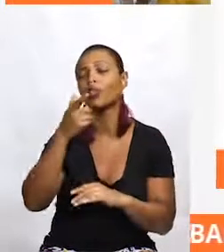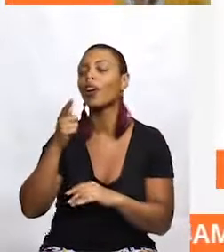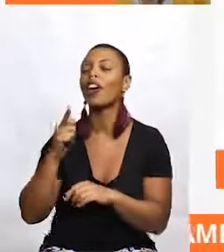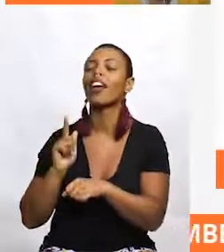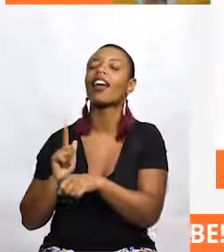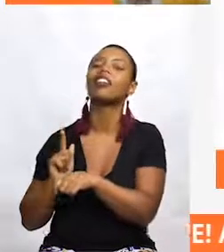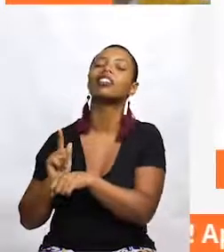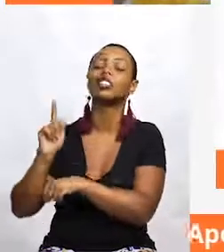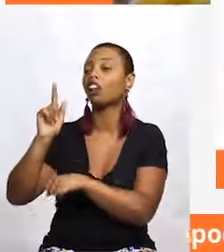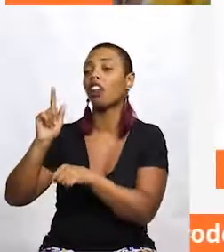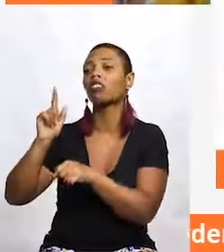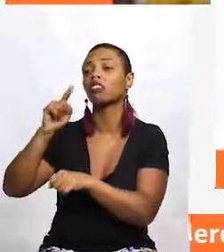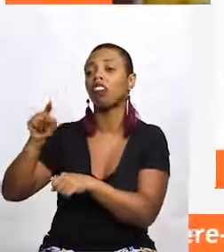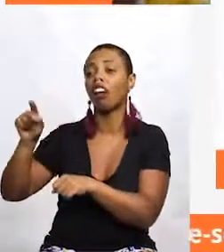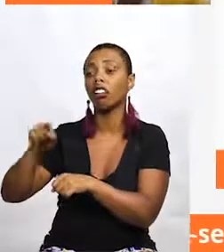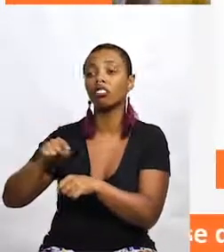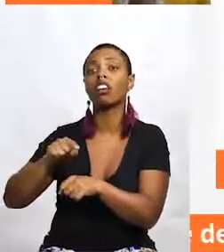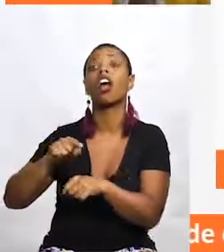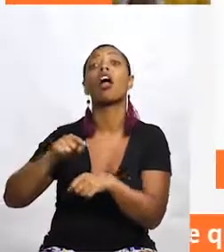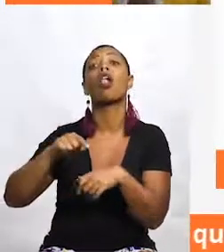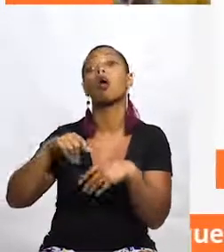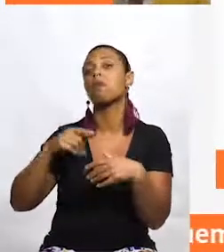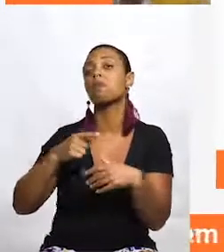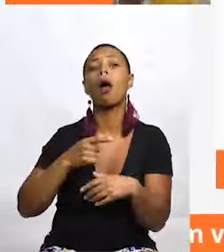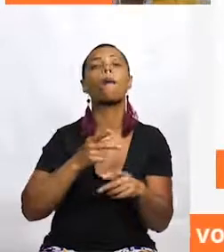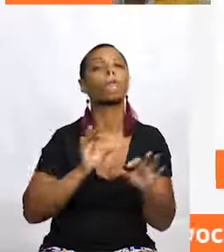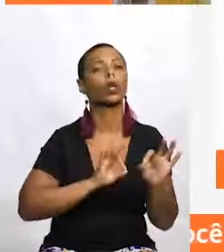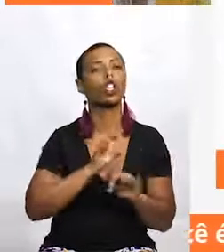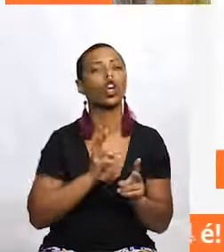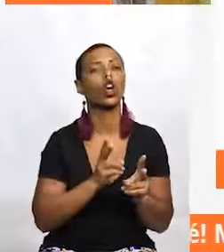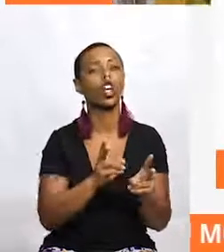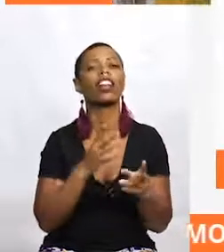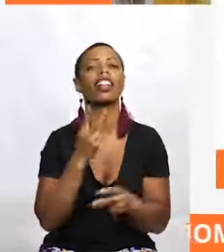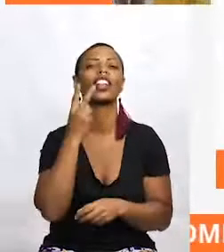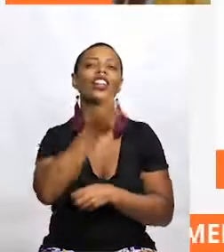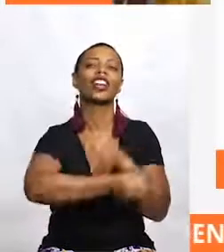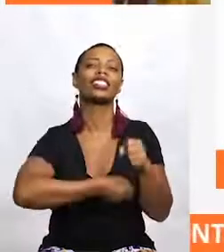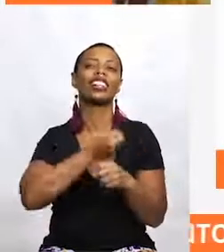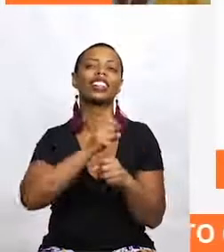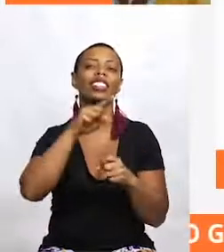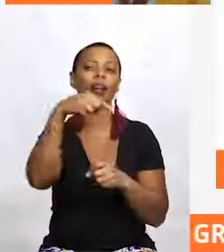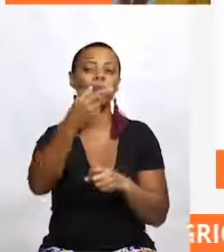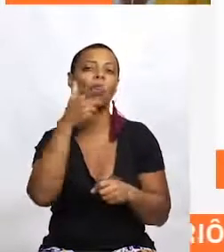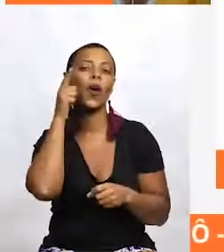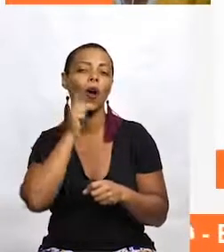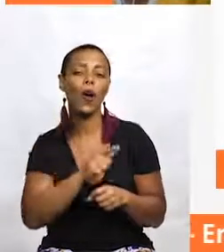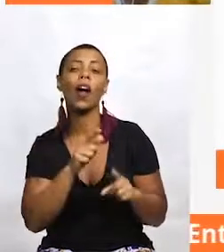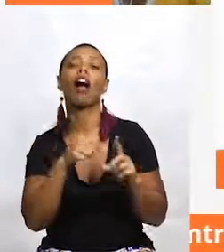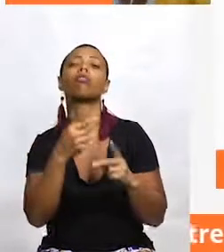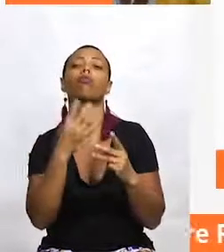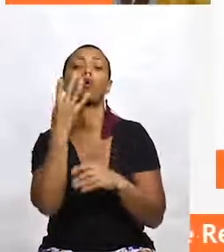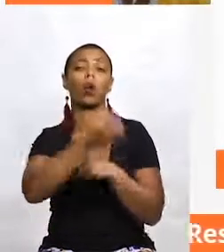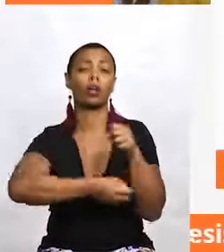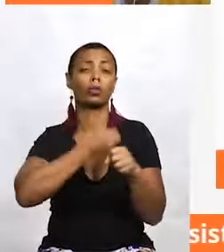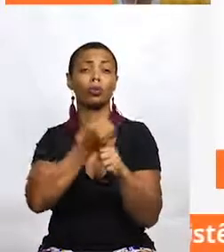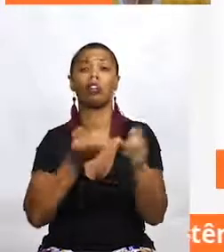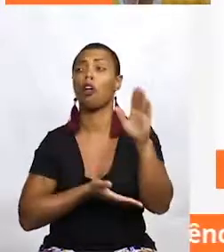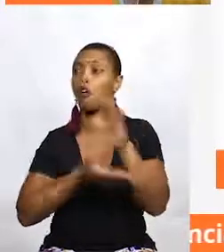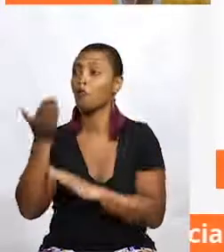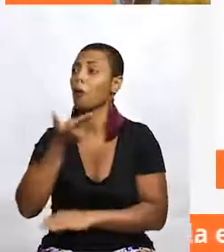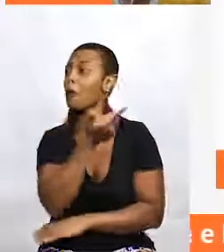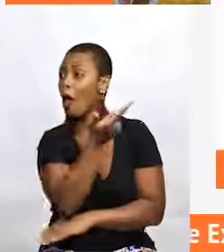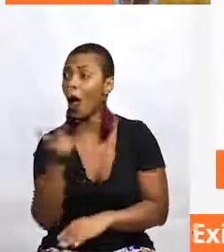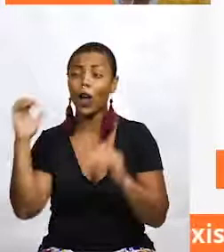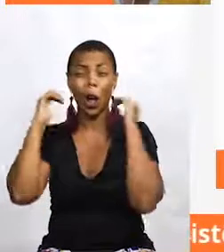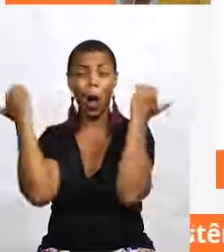eu virei gerente e 2 anos depois eu fui para Paris e 4 anos depois eu fui para os Estados Unidos num congresso ainda maior do